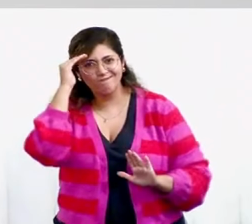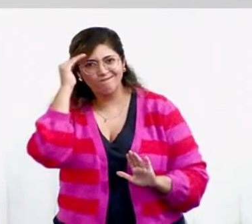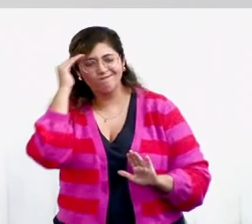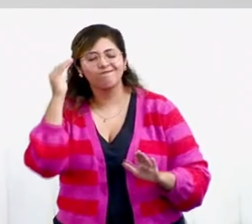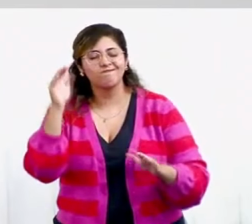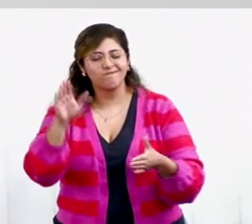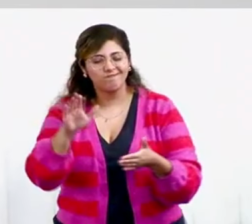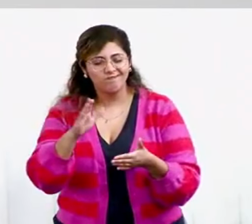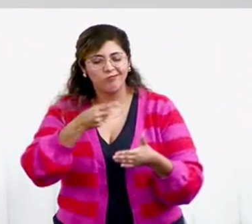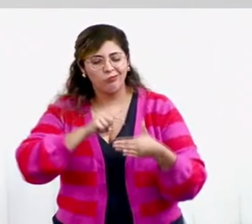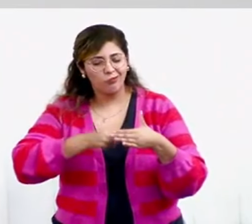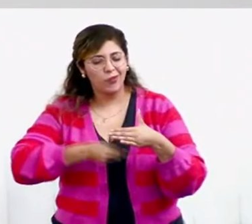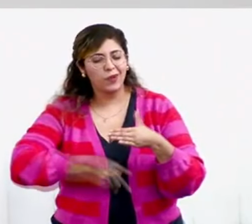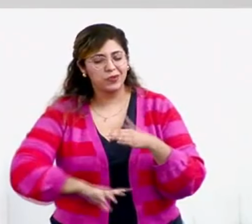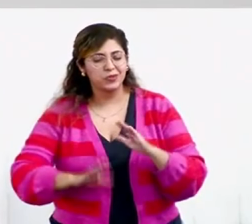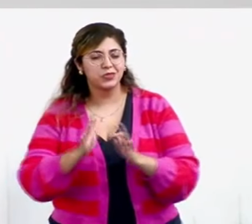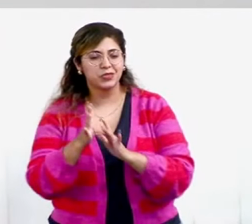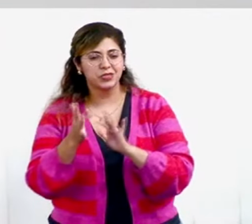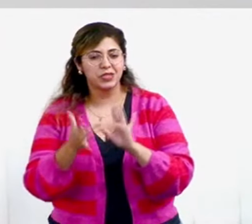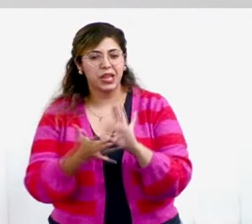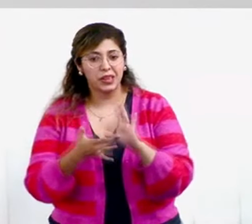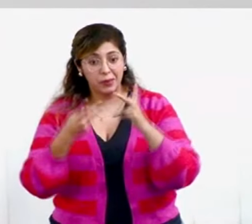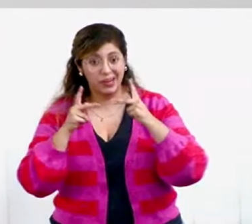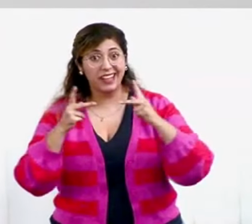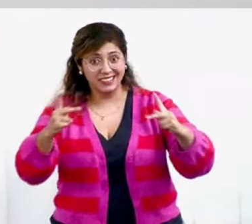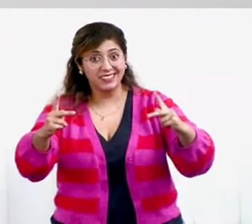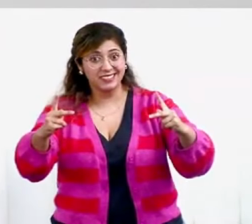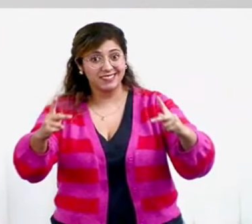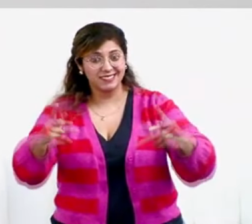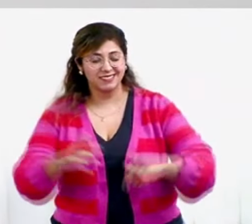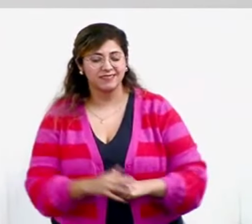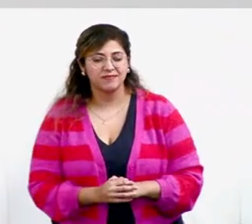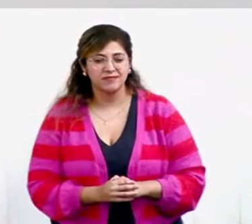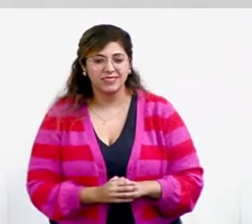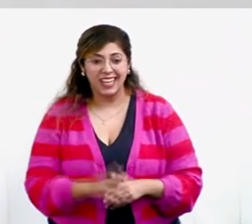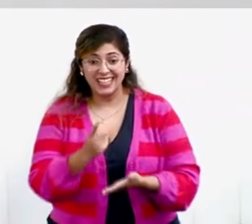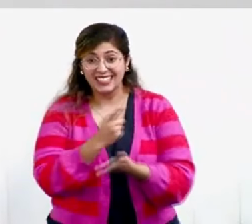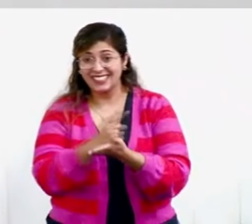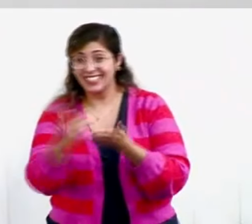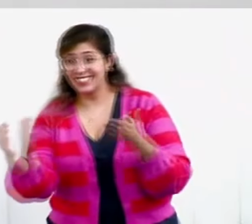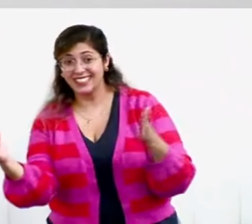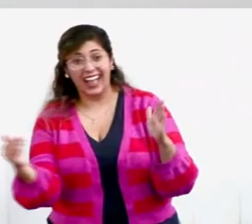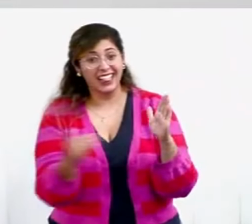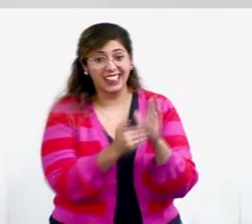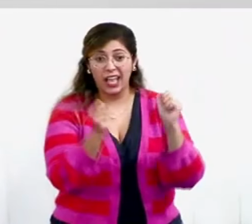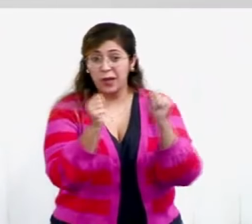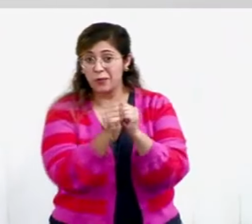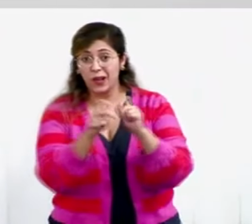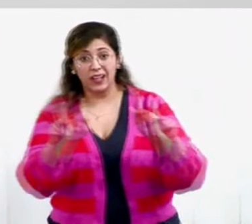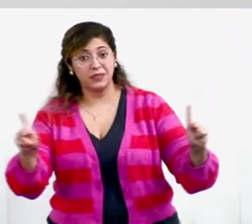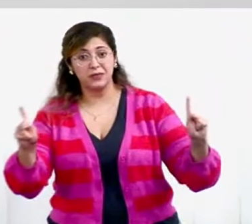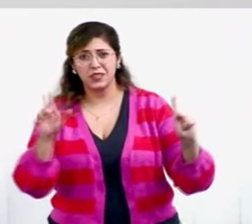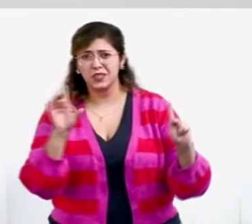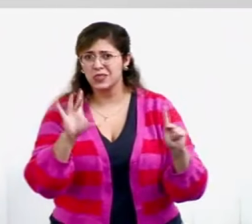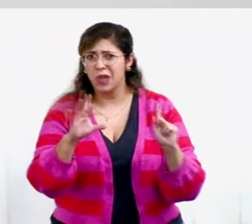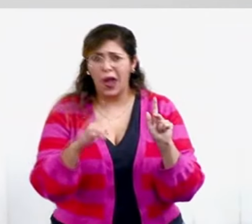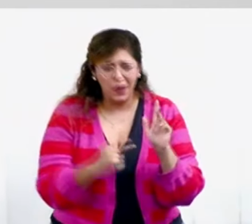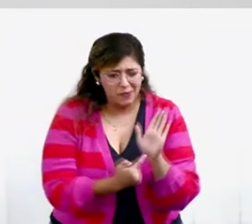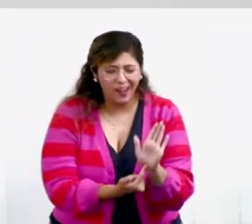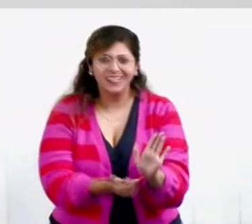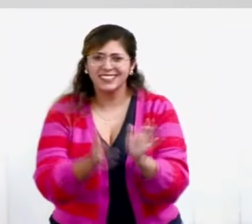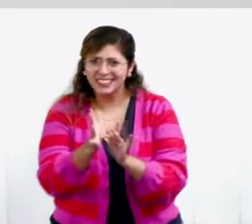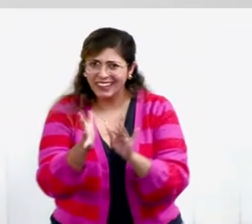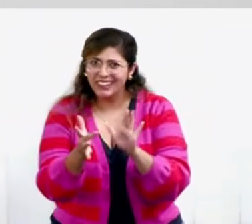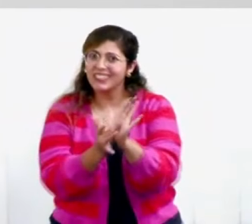da mensagem. As escrituras de Gênesis a Apocalipse falam de Cristo. Cristo é